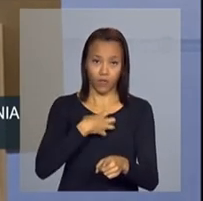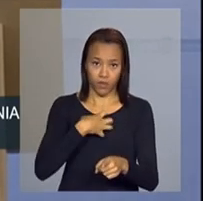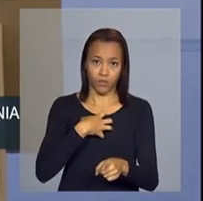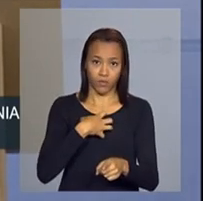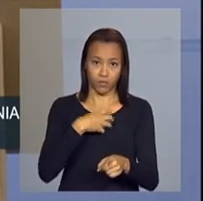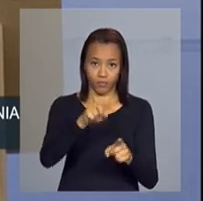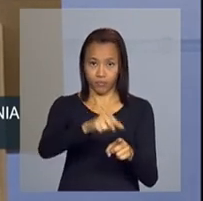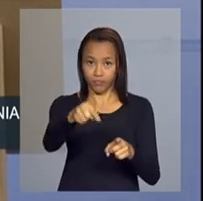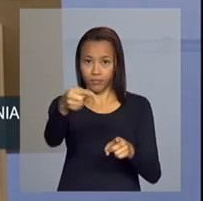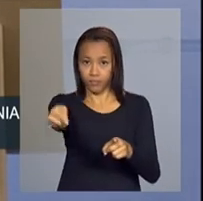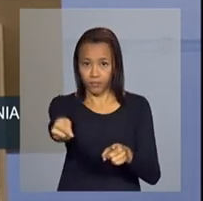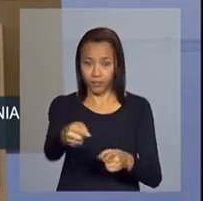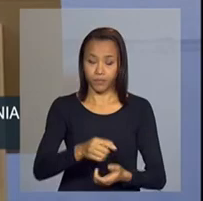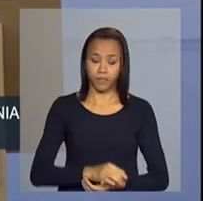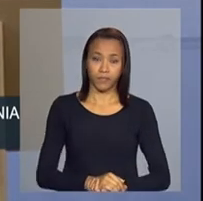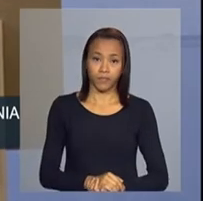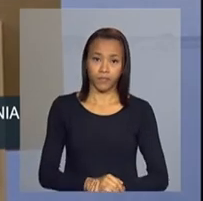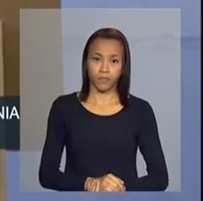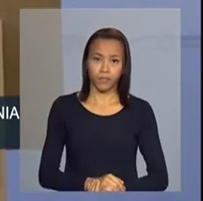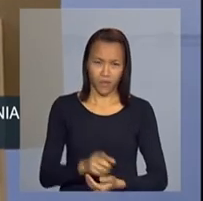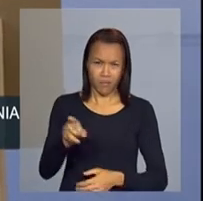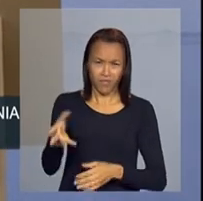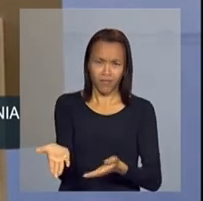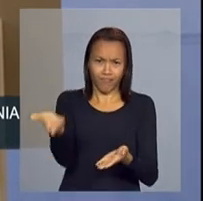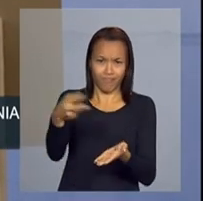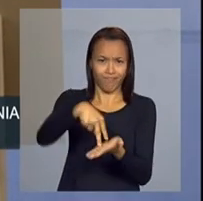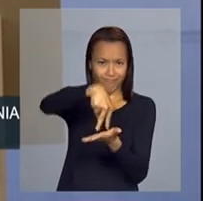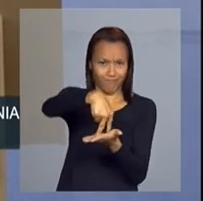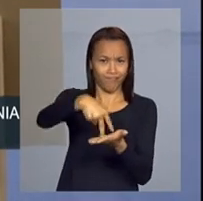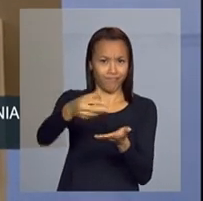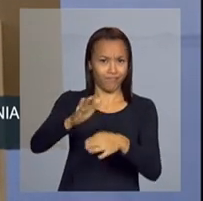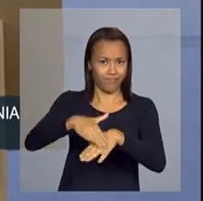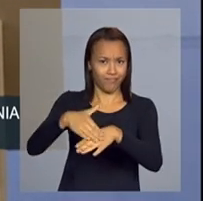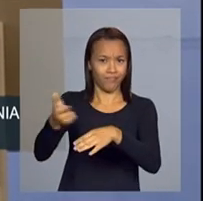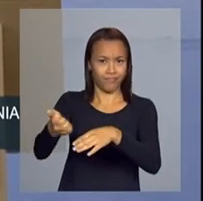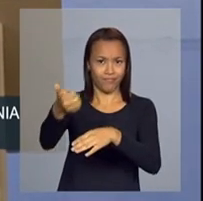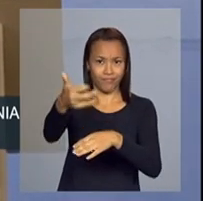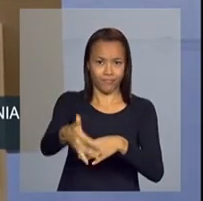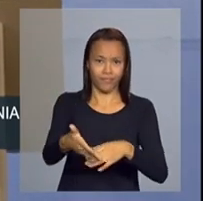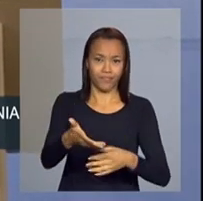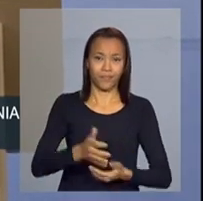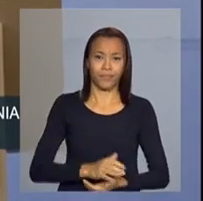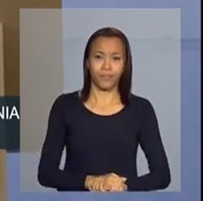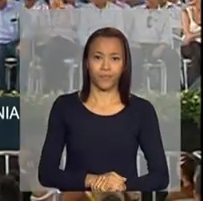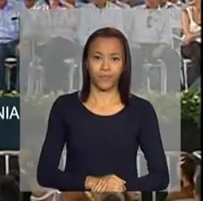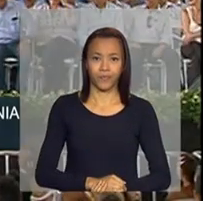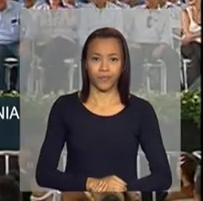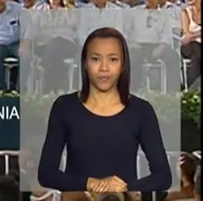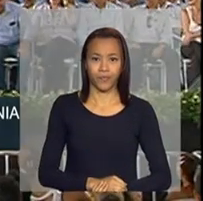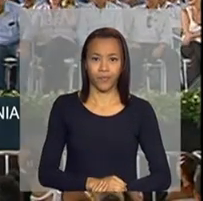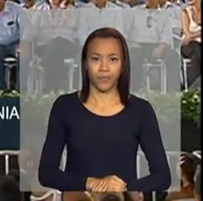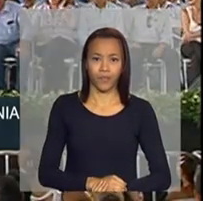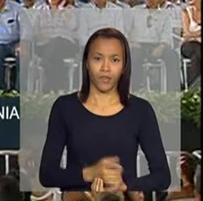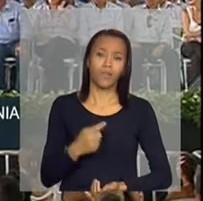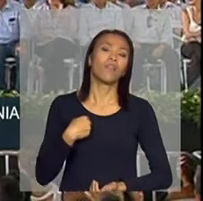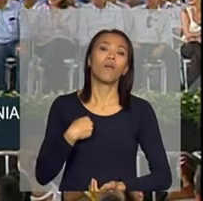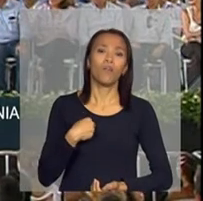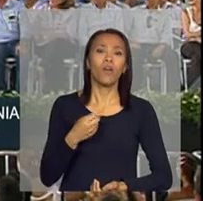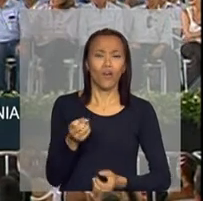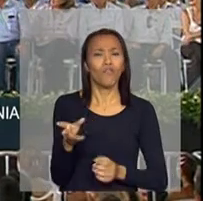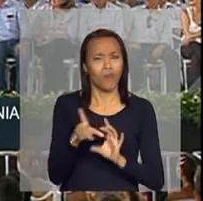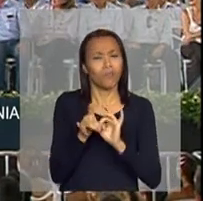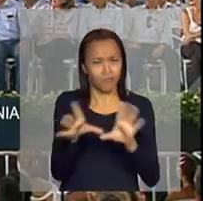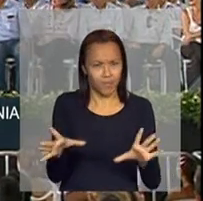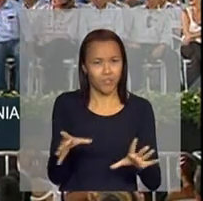Tá. Você pode levantar e falar sua ferrovia. Não, eu vou deixar porque ele